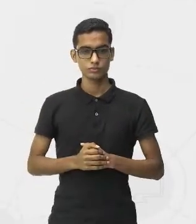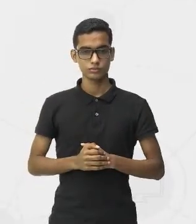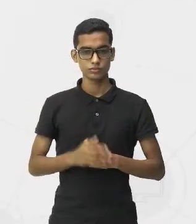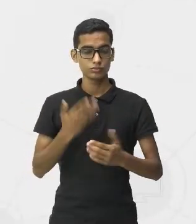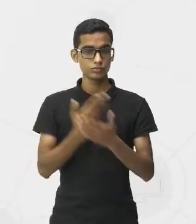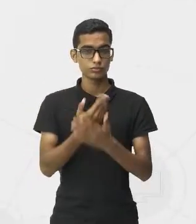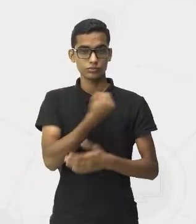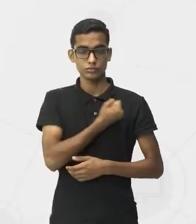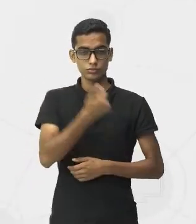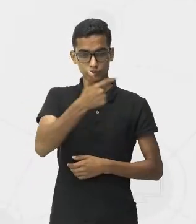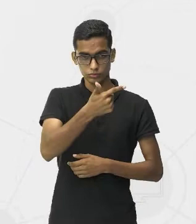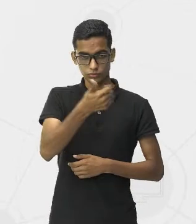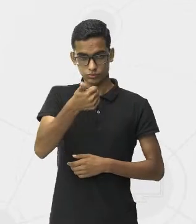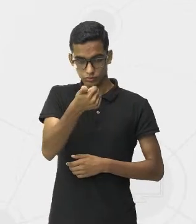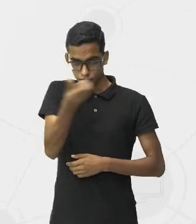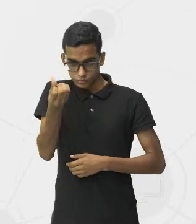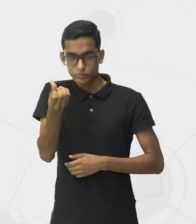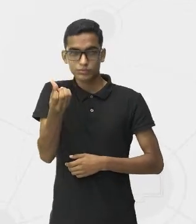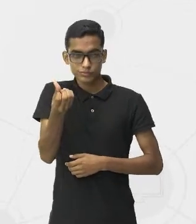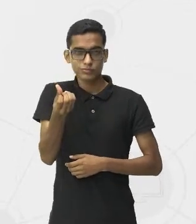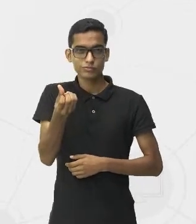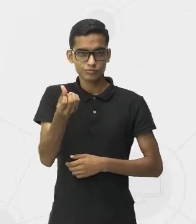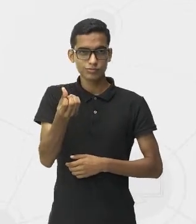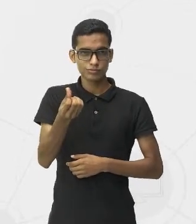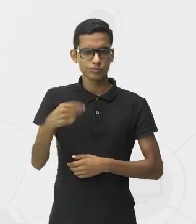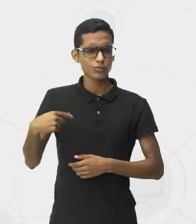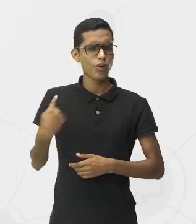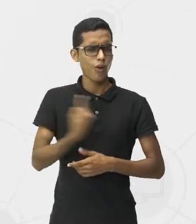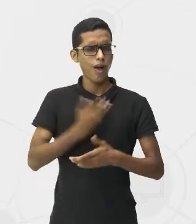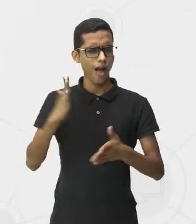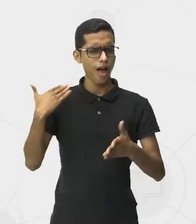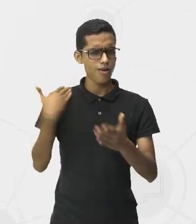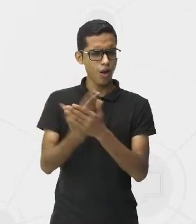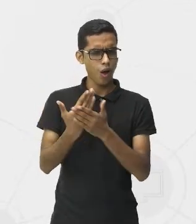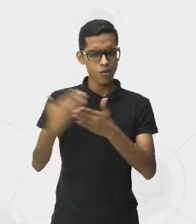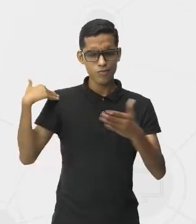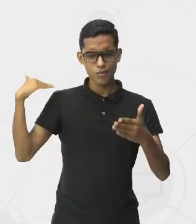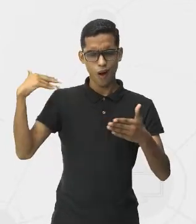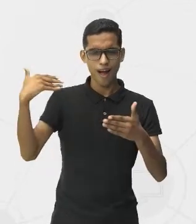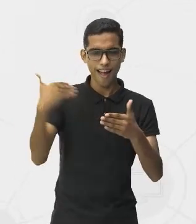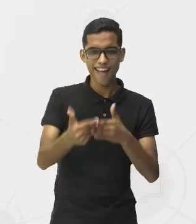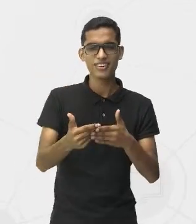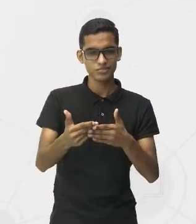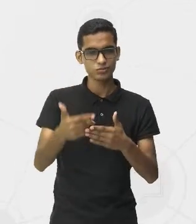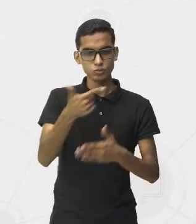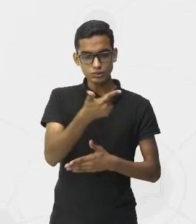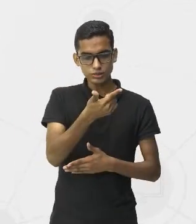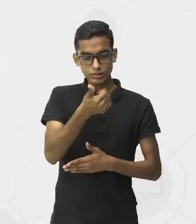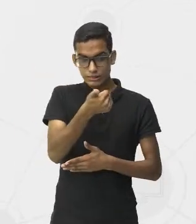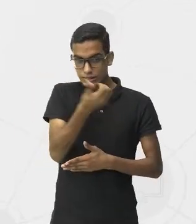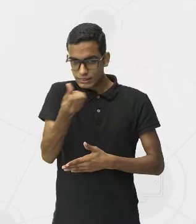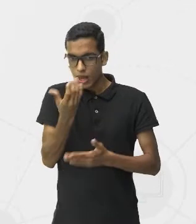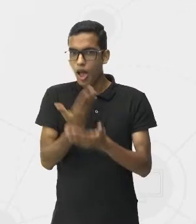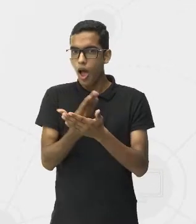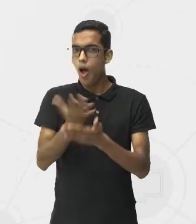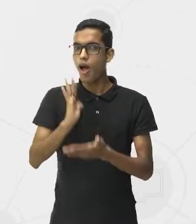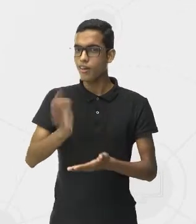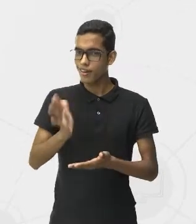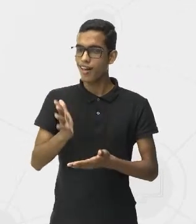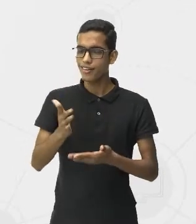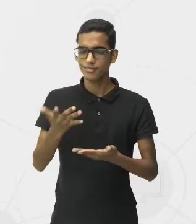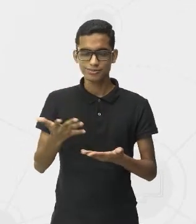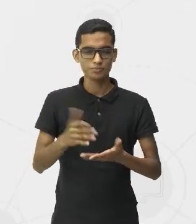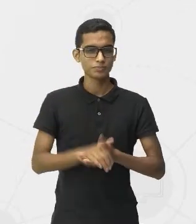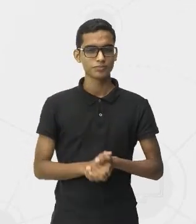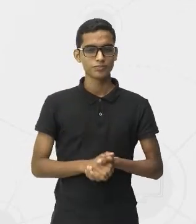Estamos na aula 216, galera. Olha como a gente percorreu 216 aulas até chegar nessa aula de hoje.